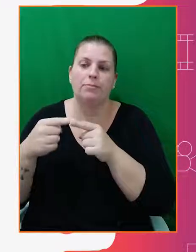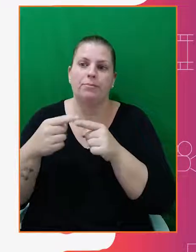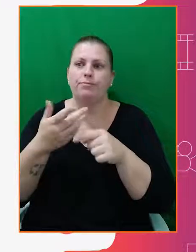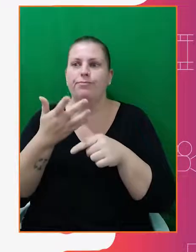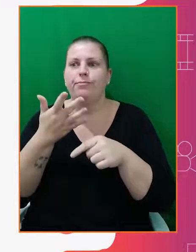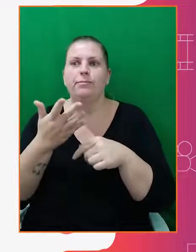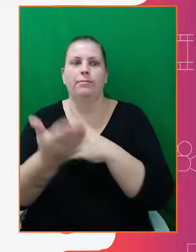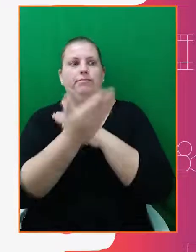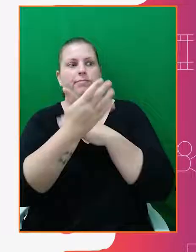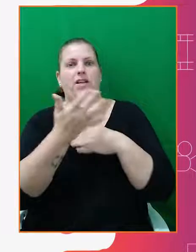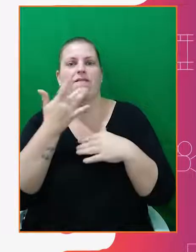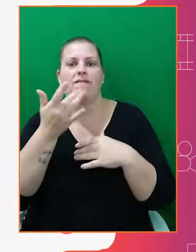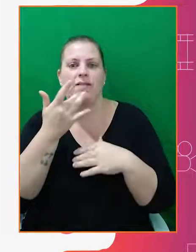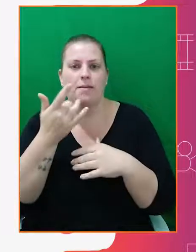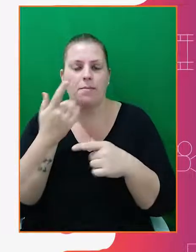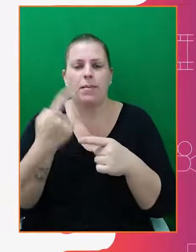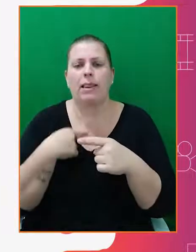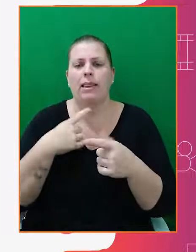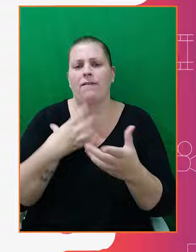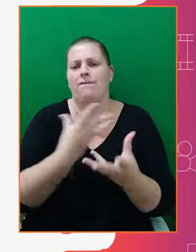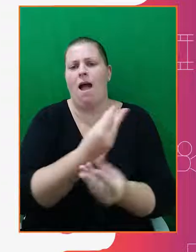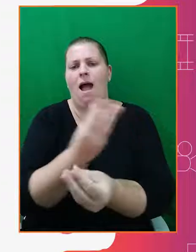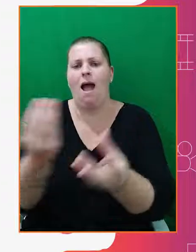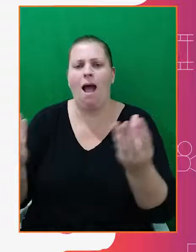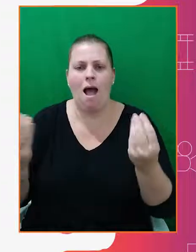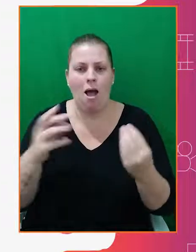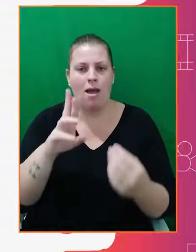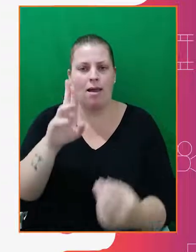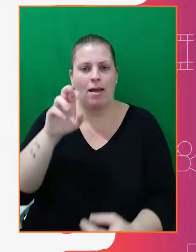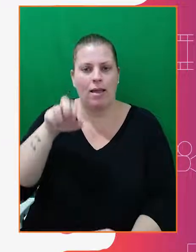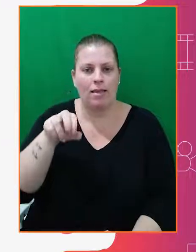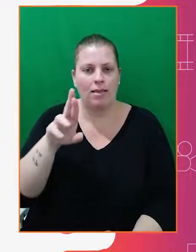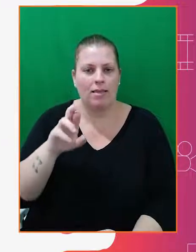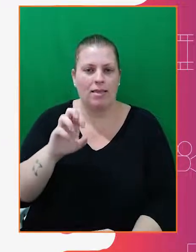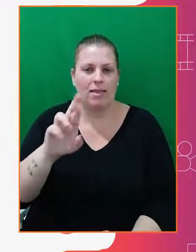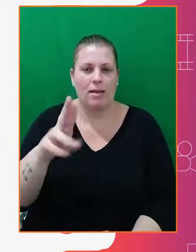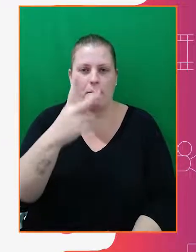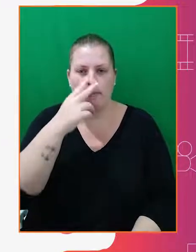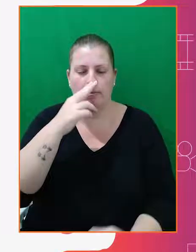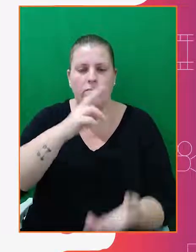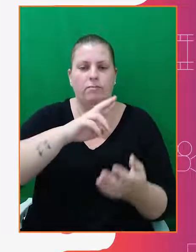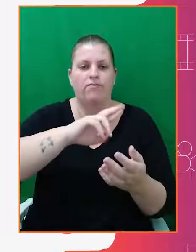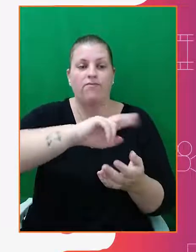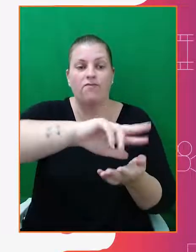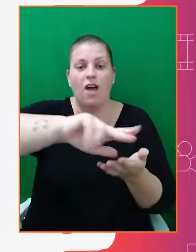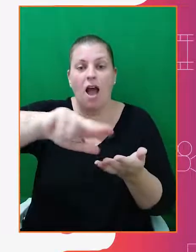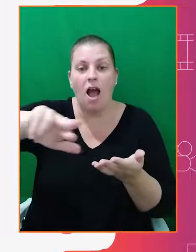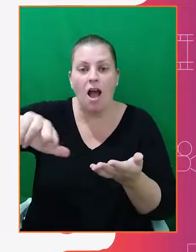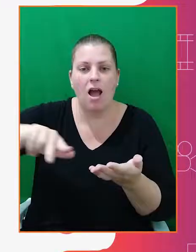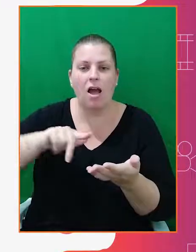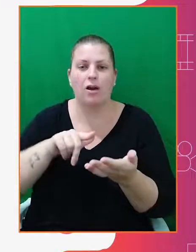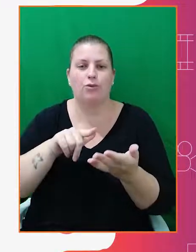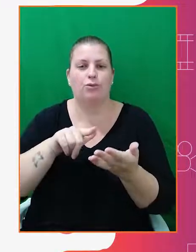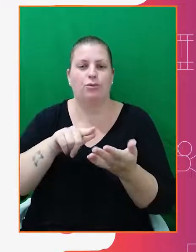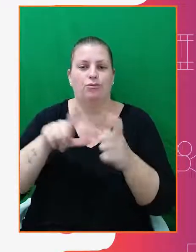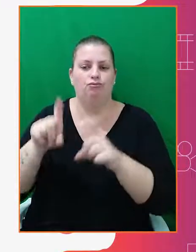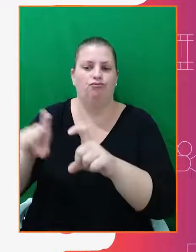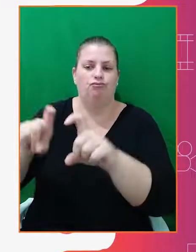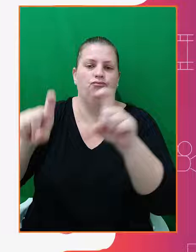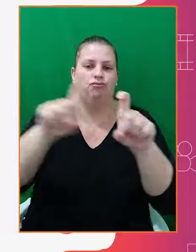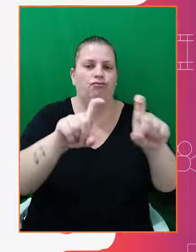facilitado, porque existem muitas render farm, que são as fazendas de render, né, as fazendas para se